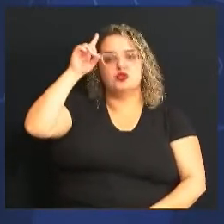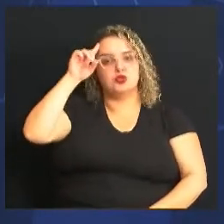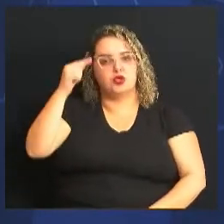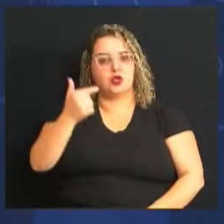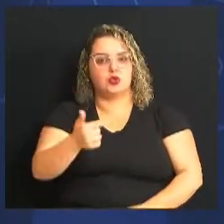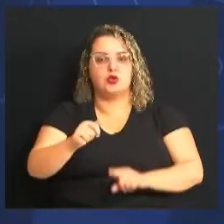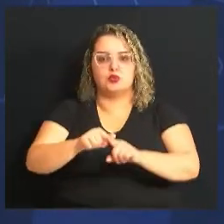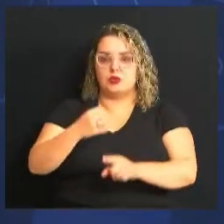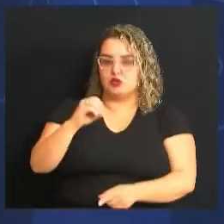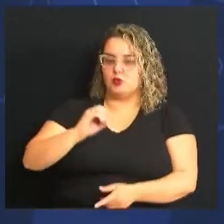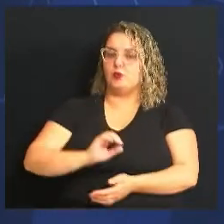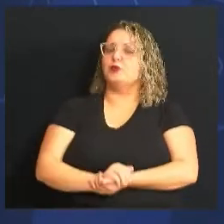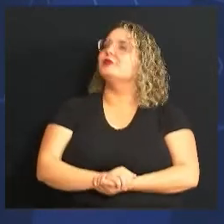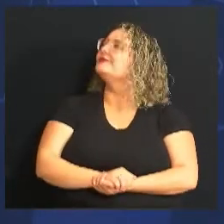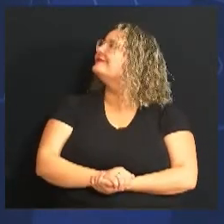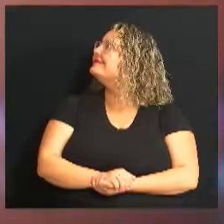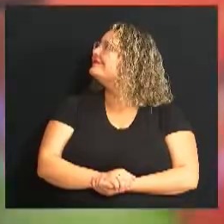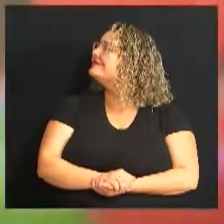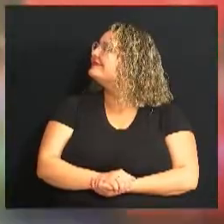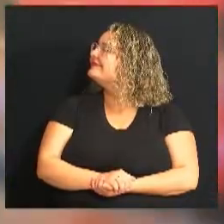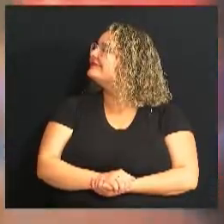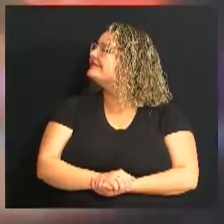outubro.